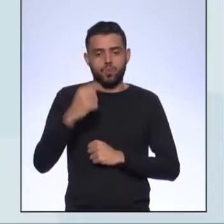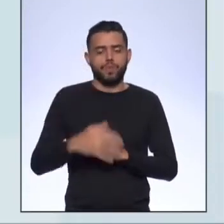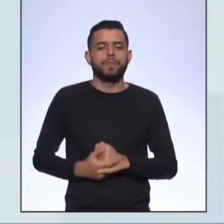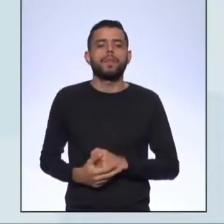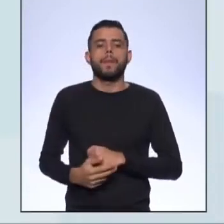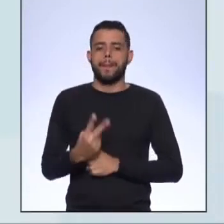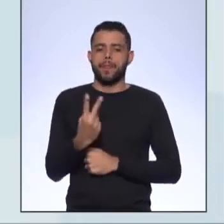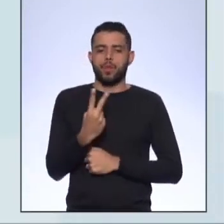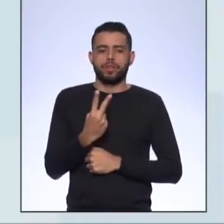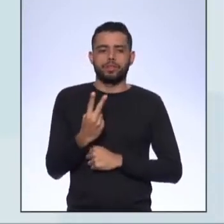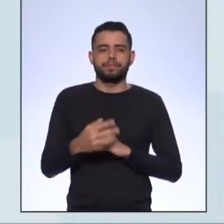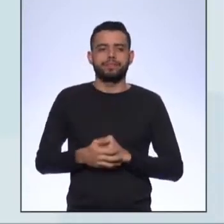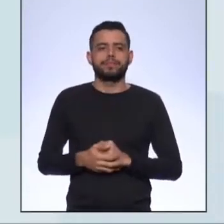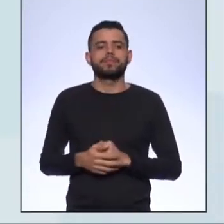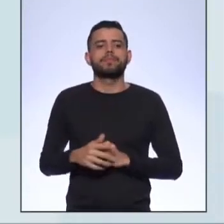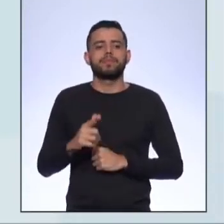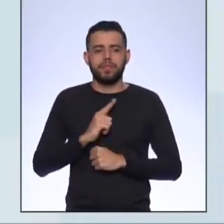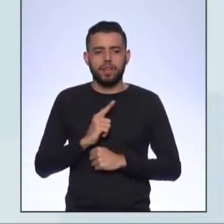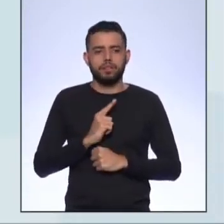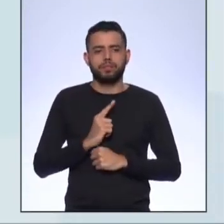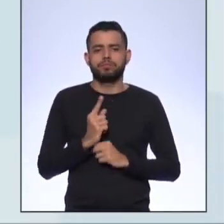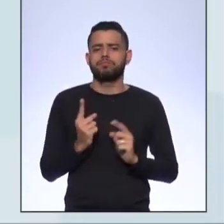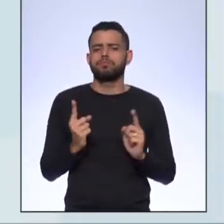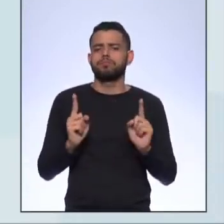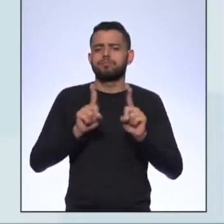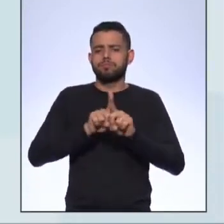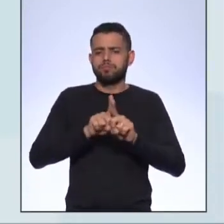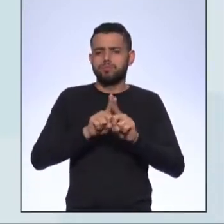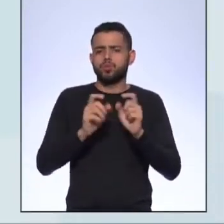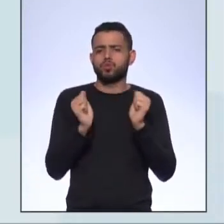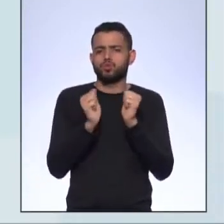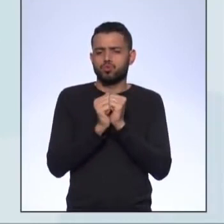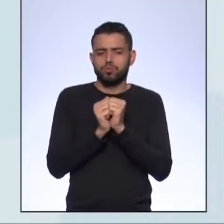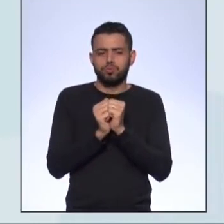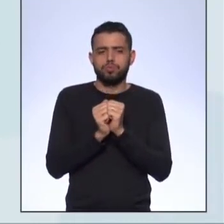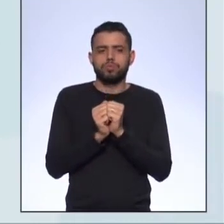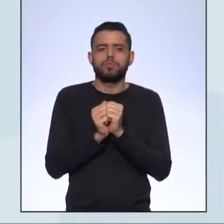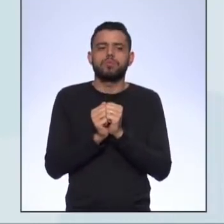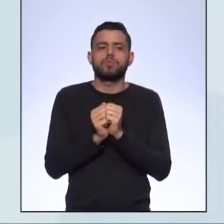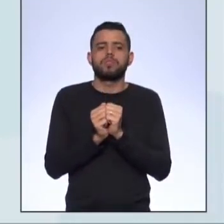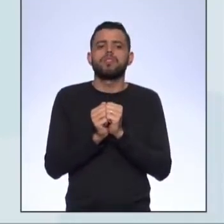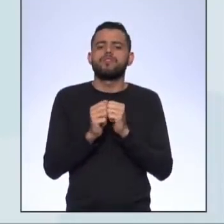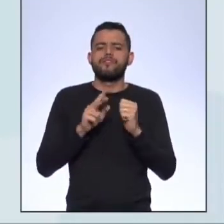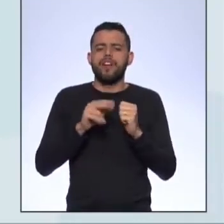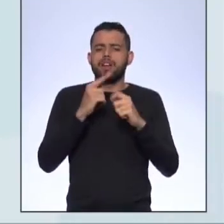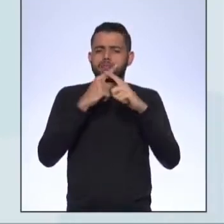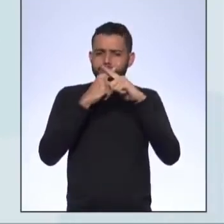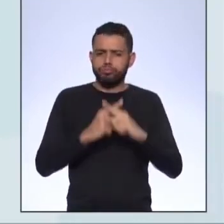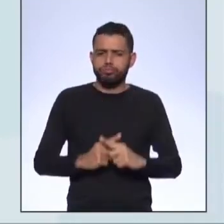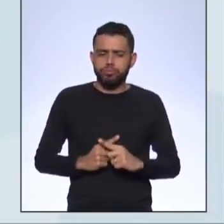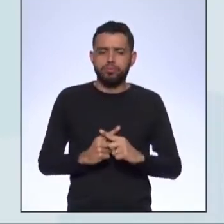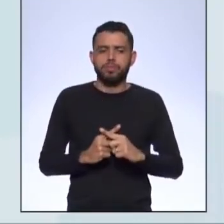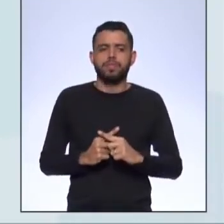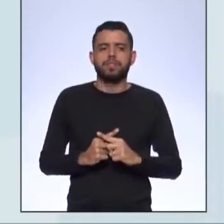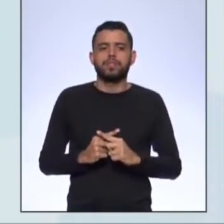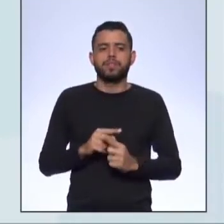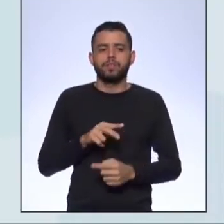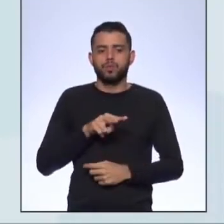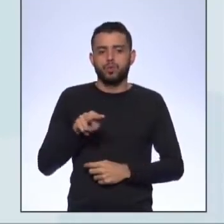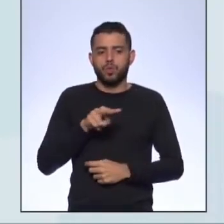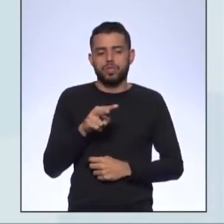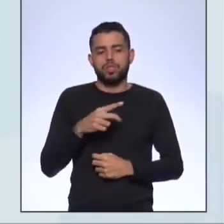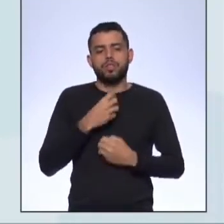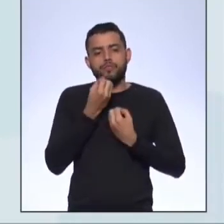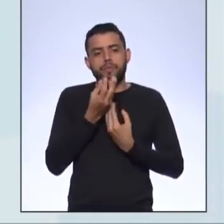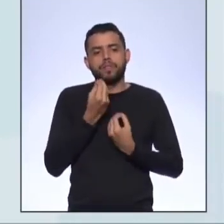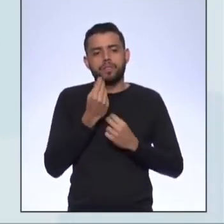2. A gente tem 2 indivíduos híbridos, tá? Então, eles vão cruzar entre si, e os dois estão carregando a informação